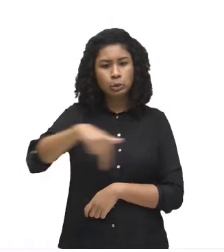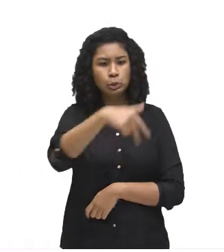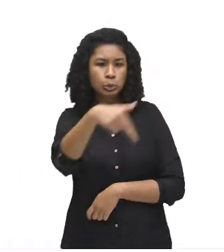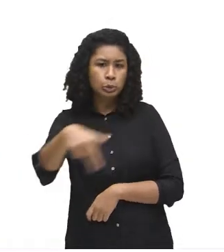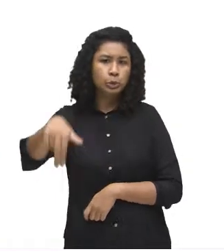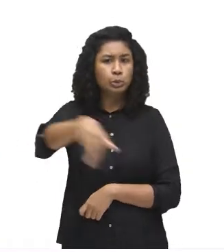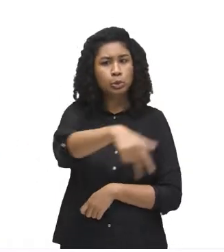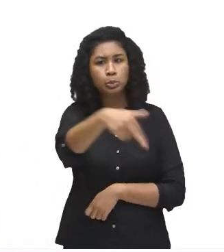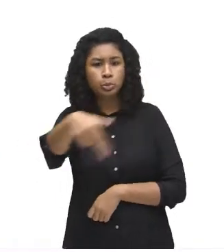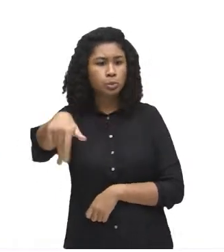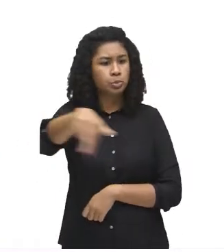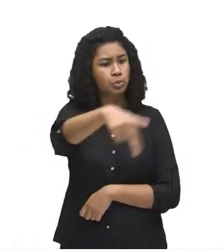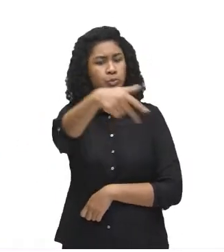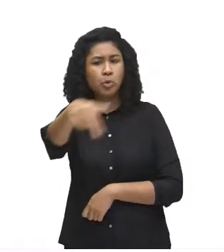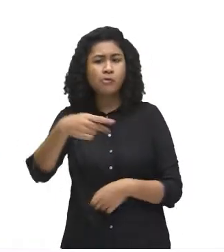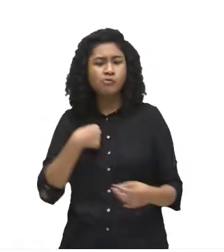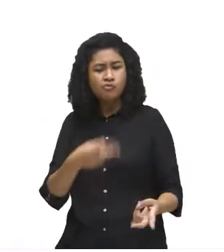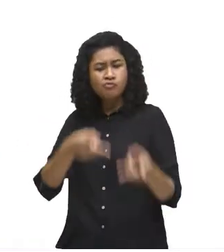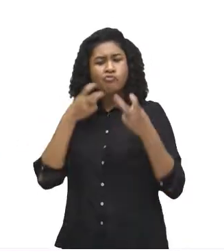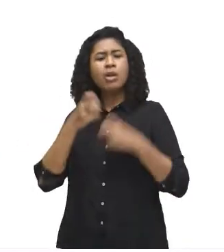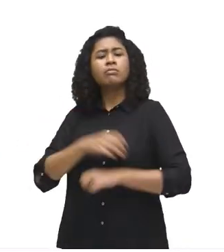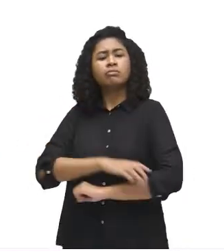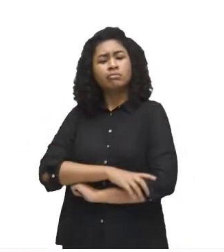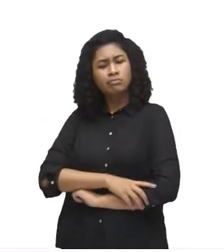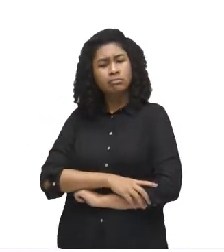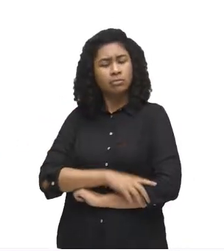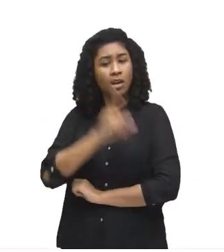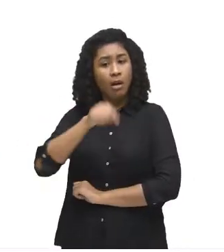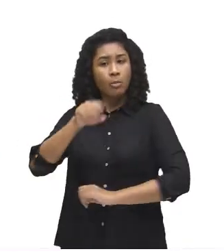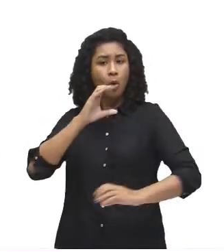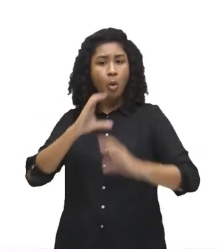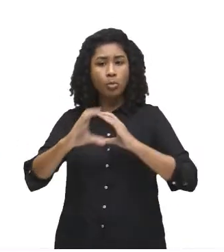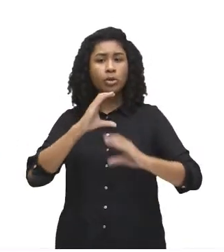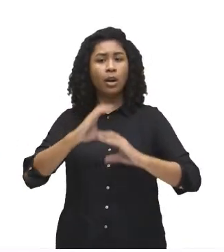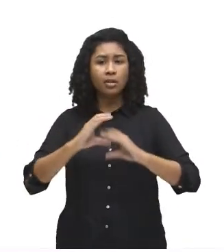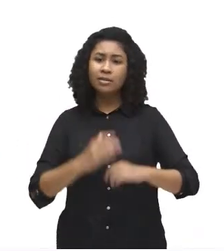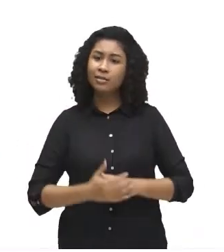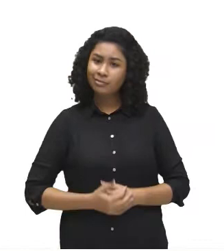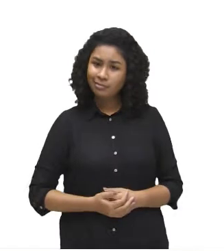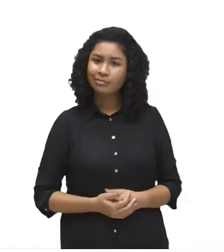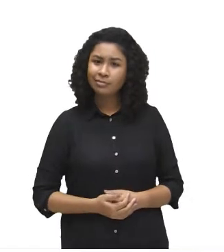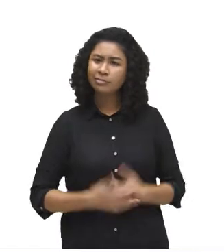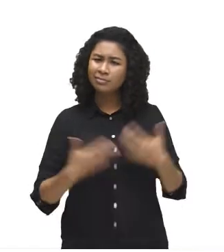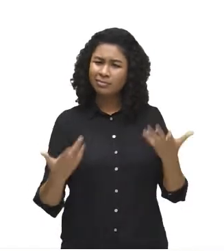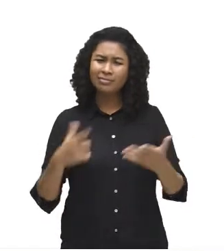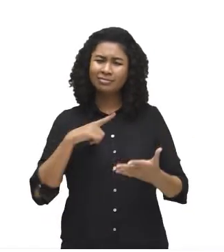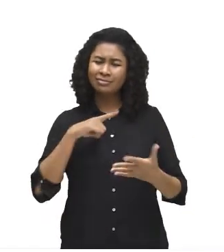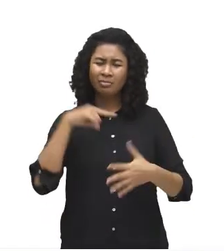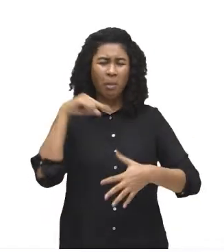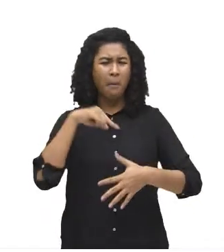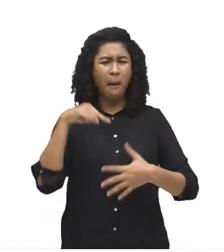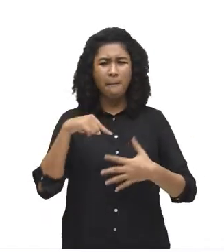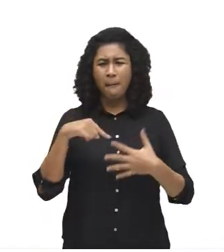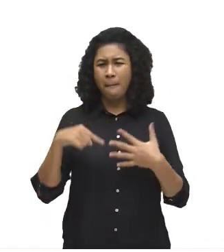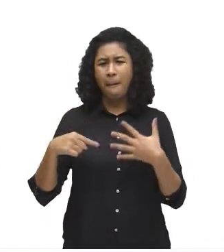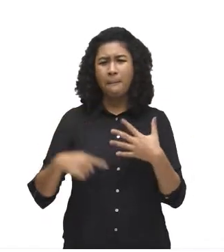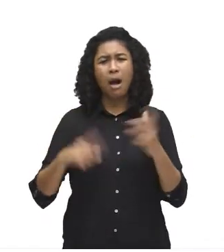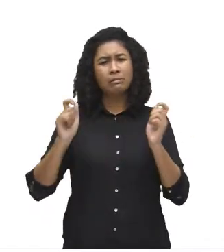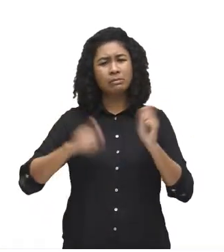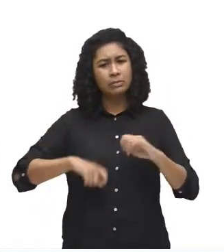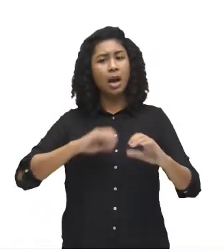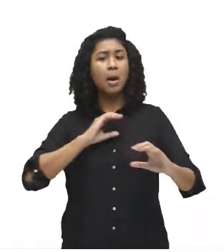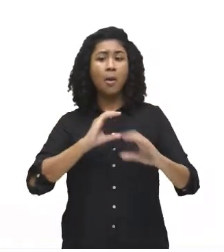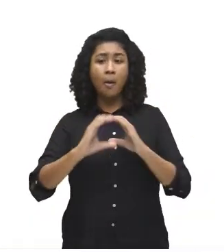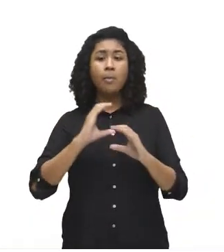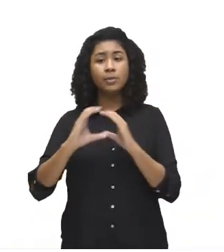O que significa isso? Já percebeu? É uma comunicação. Então, são diversas formas de nós nos comunicarmos. E